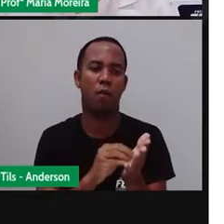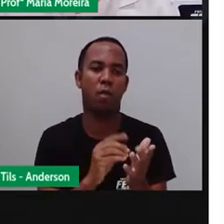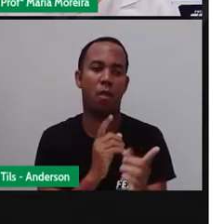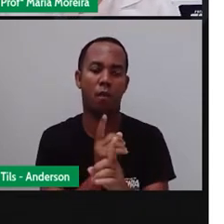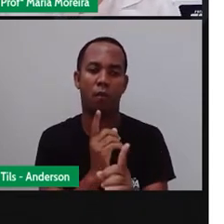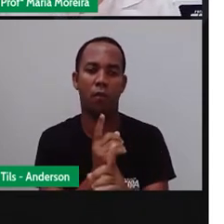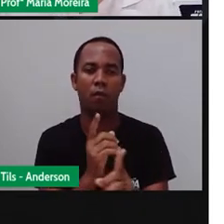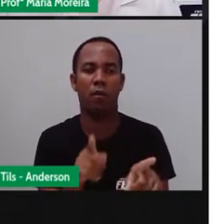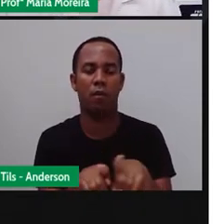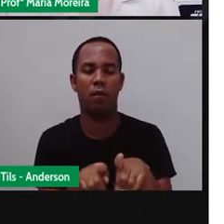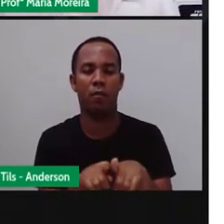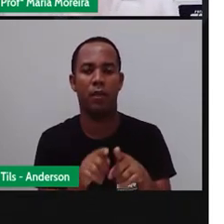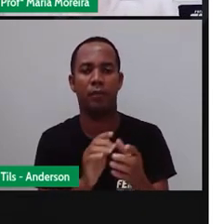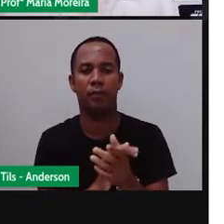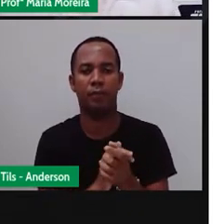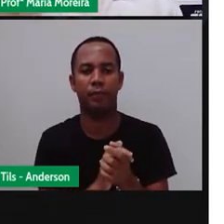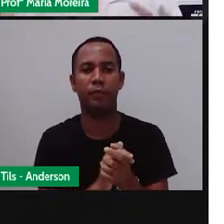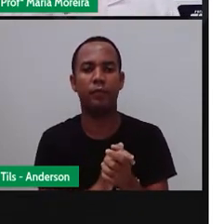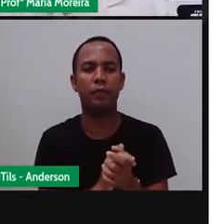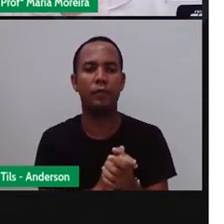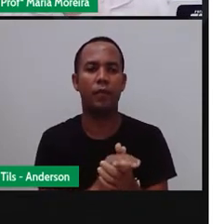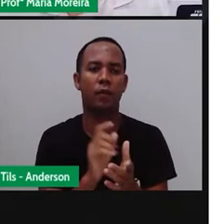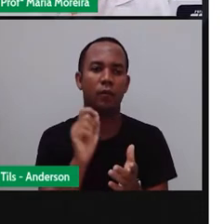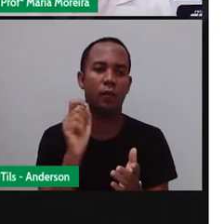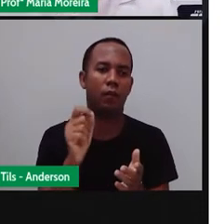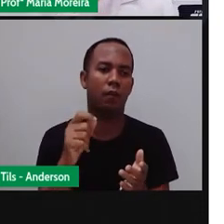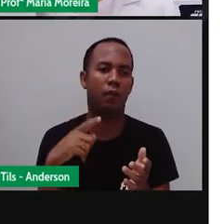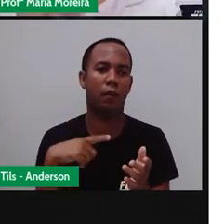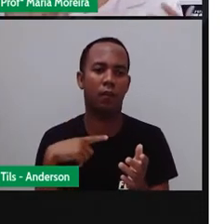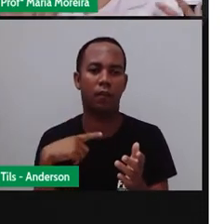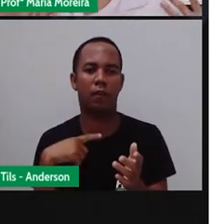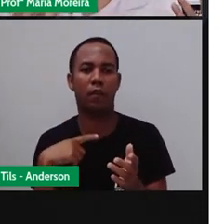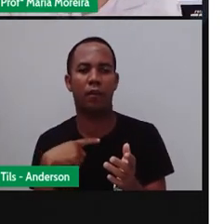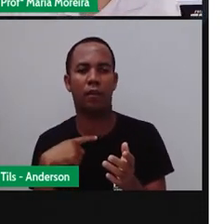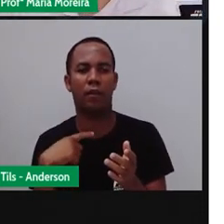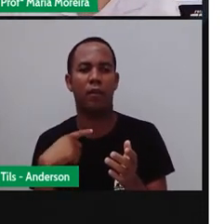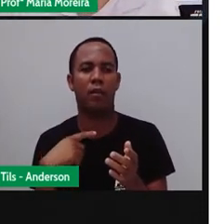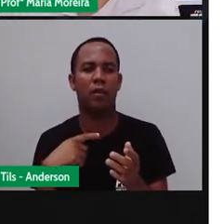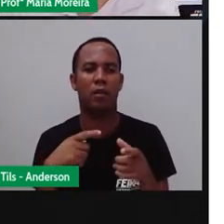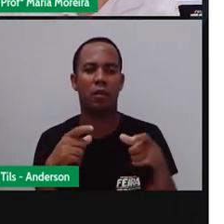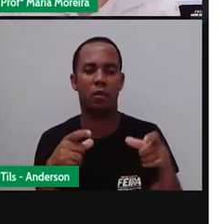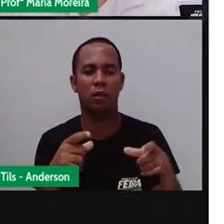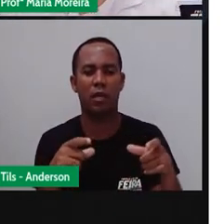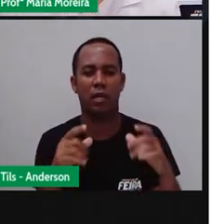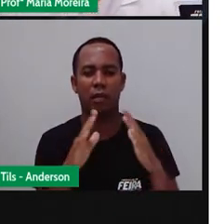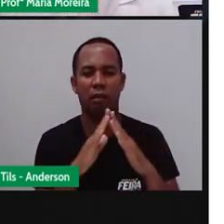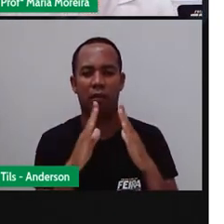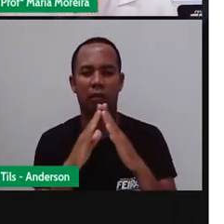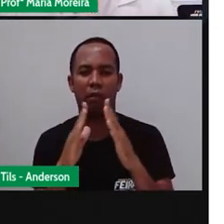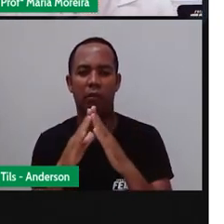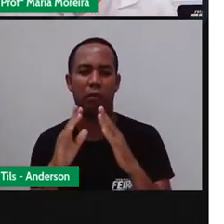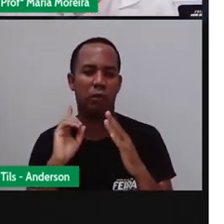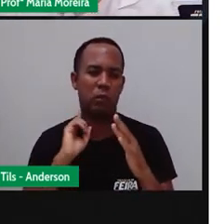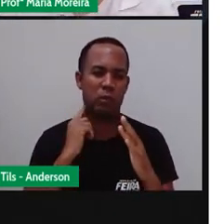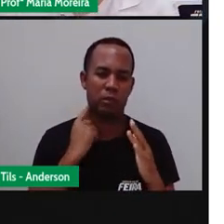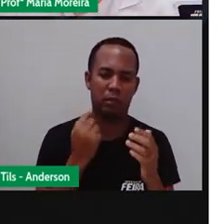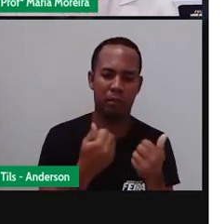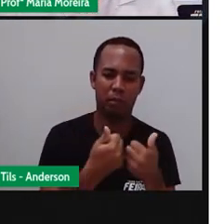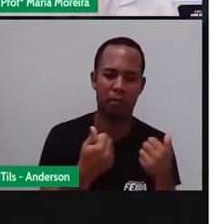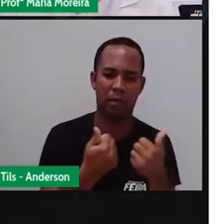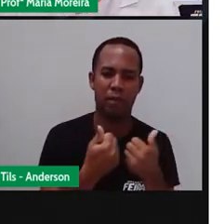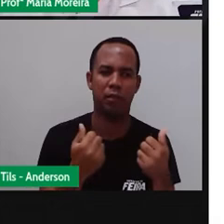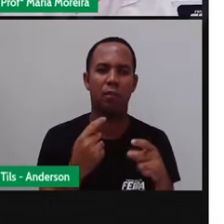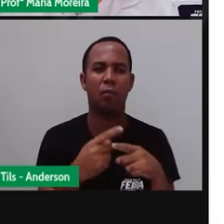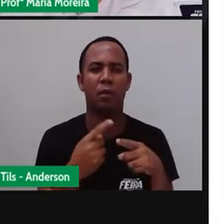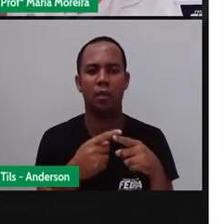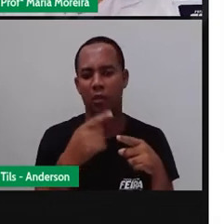local, certo? E aí vem as inundações, acaba estar próximo a por casos próximos de esgoto, porque essas pessoas,